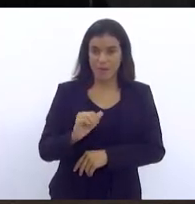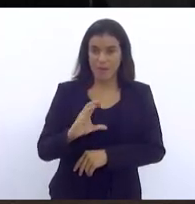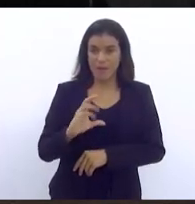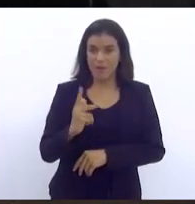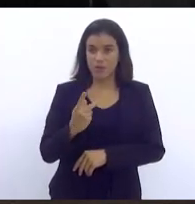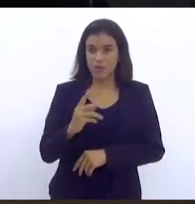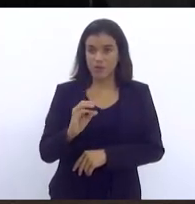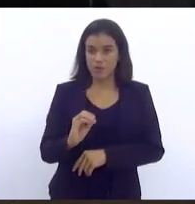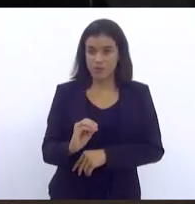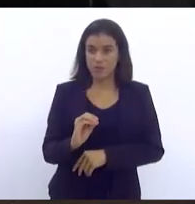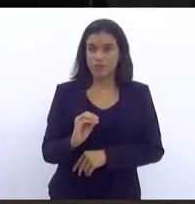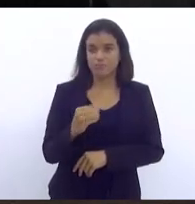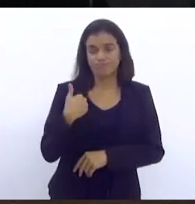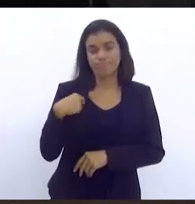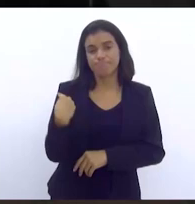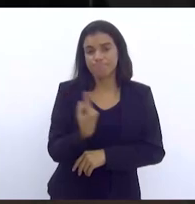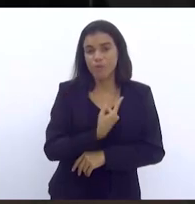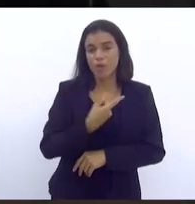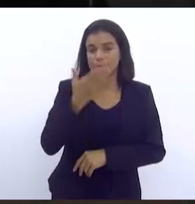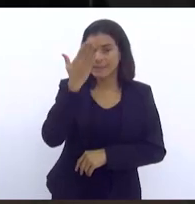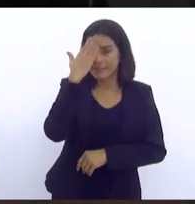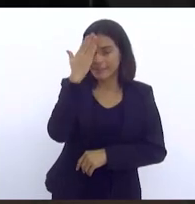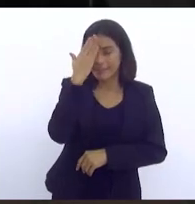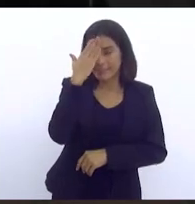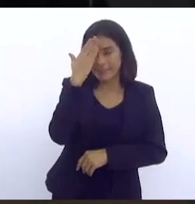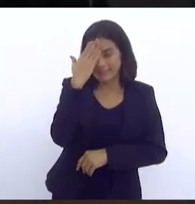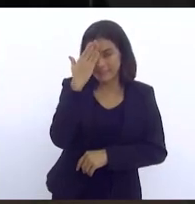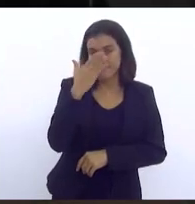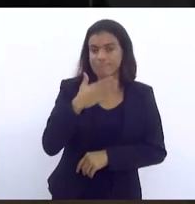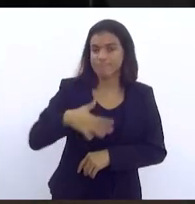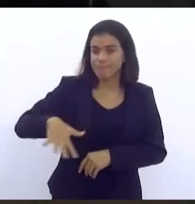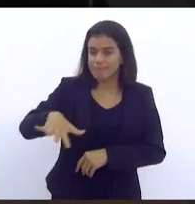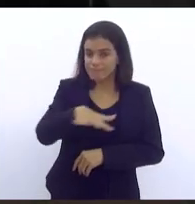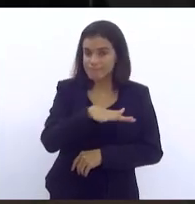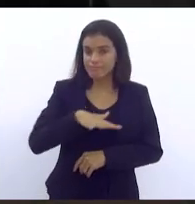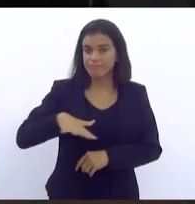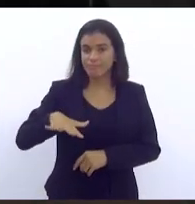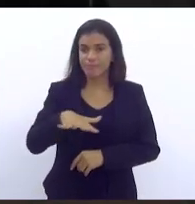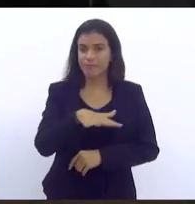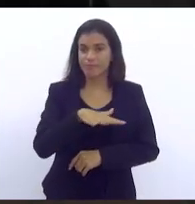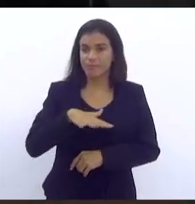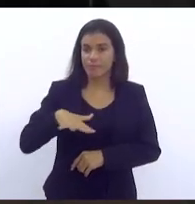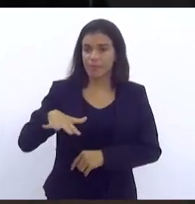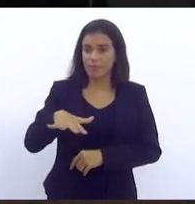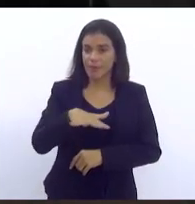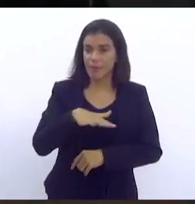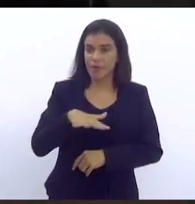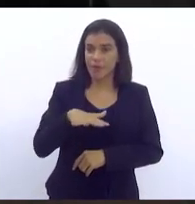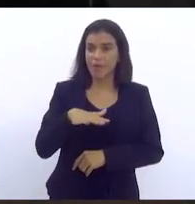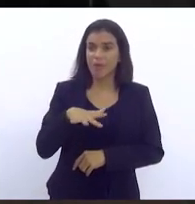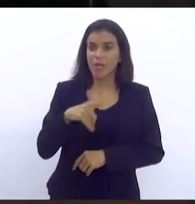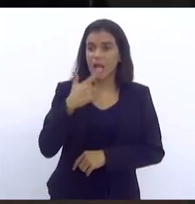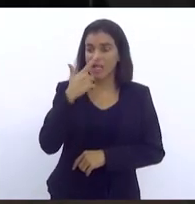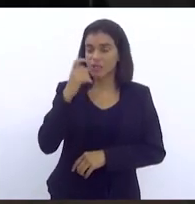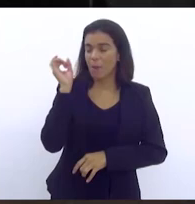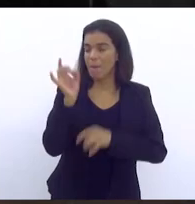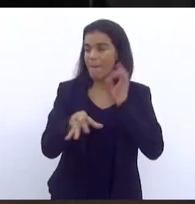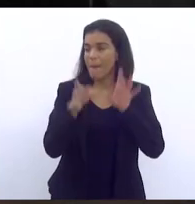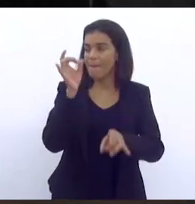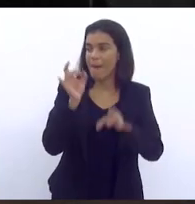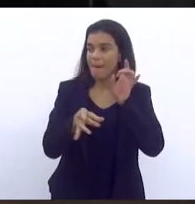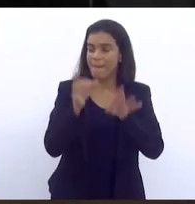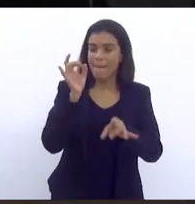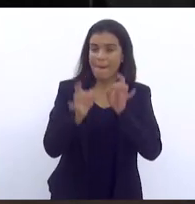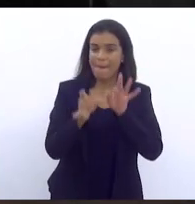é sabido por todos nós que é um espaço que acolheu o maior lixão